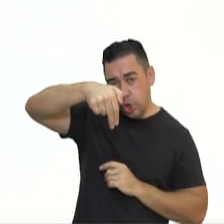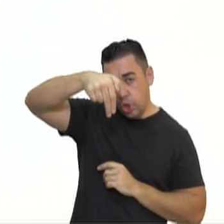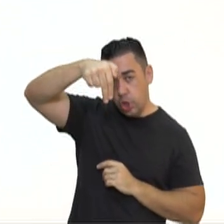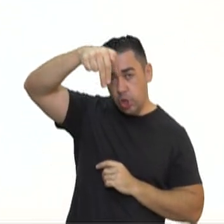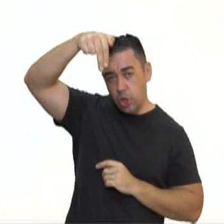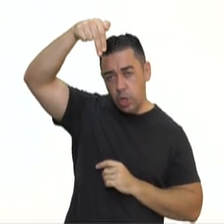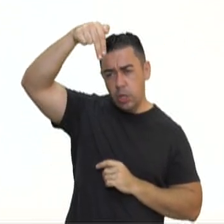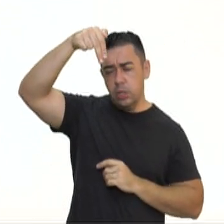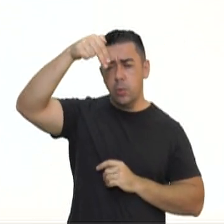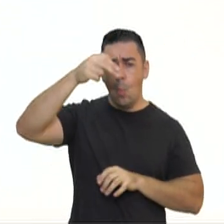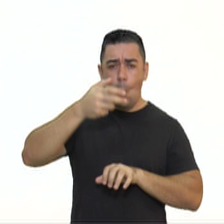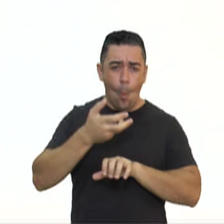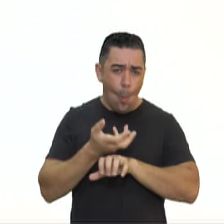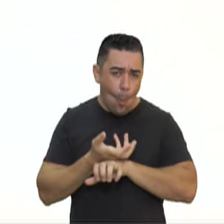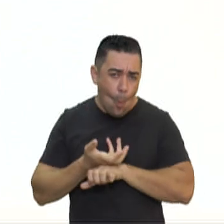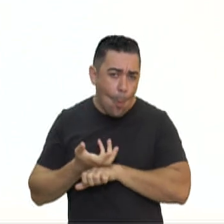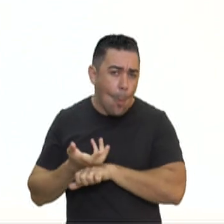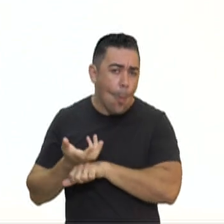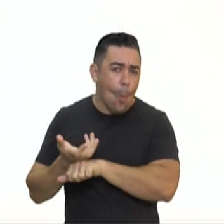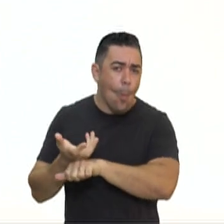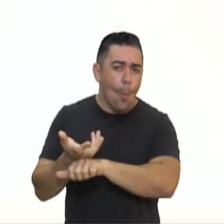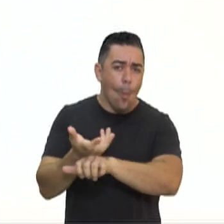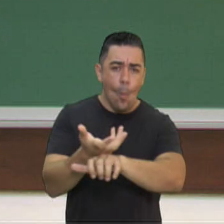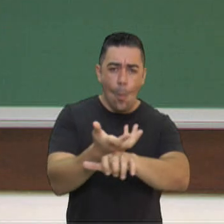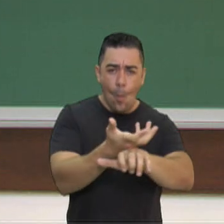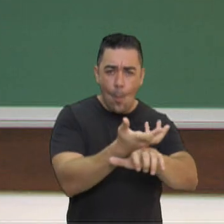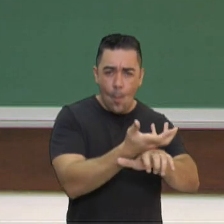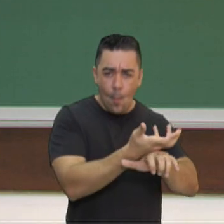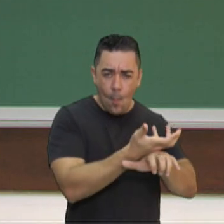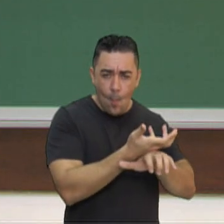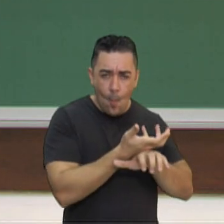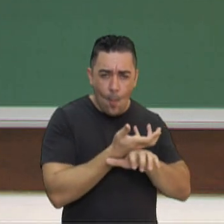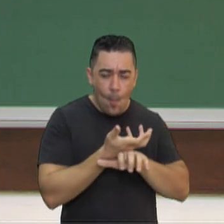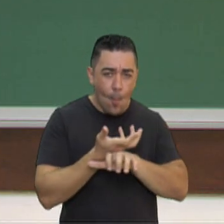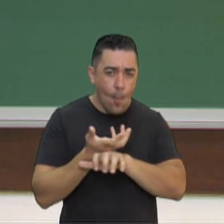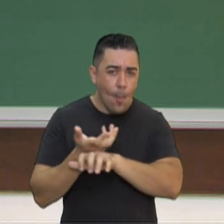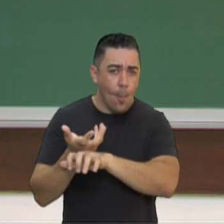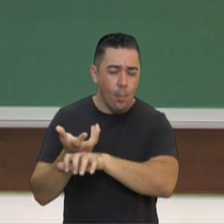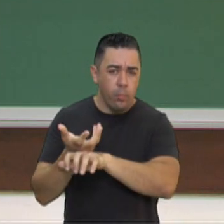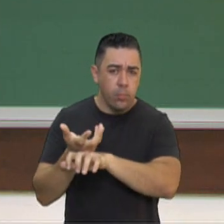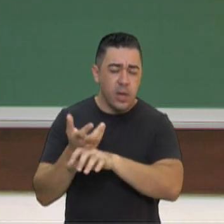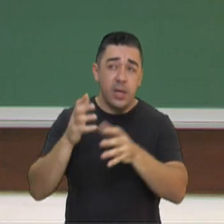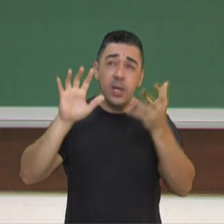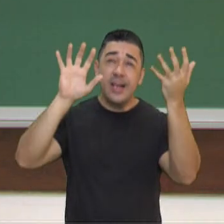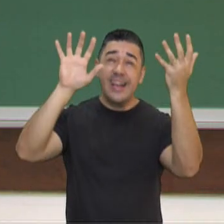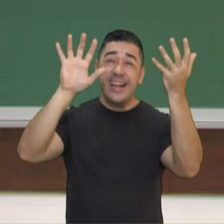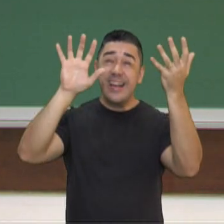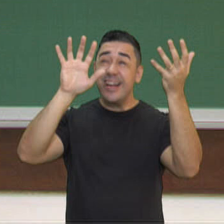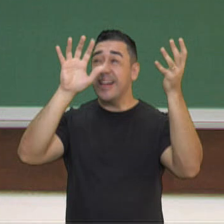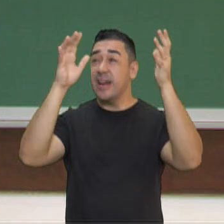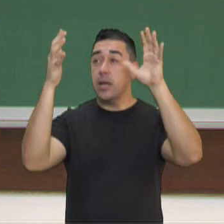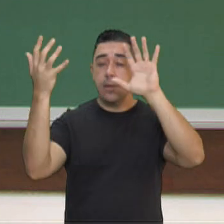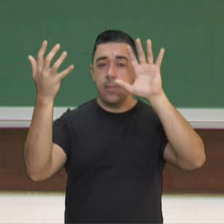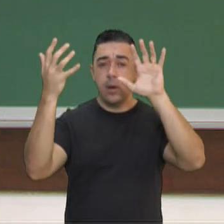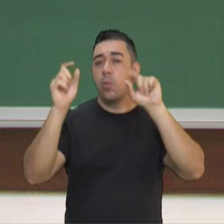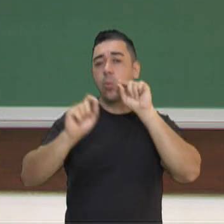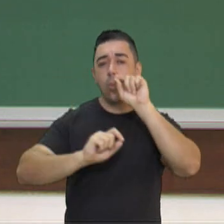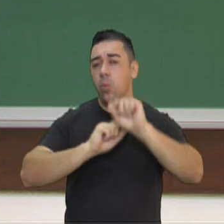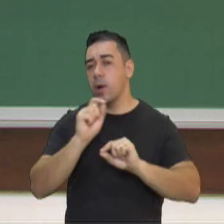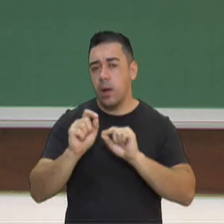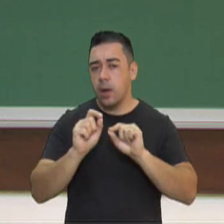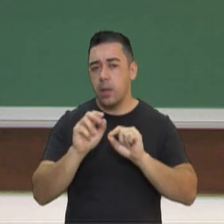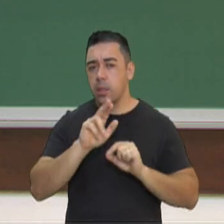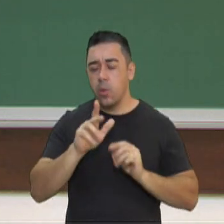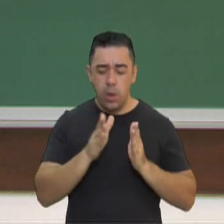clima semiárido, na maior parte do Nordeste. Quando a gente fala clima, nós não estamos falando de um